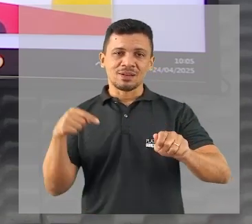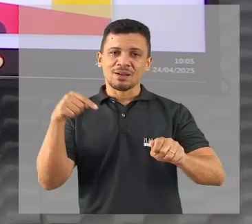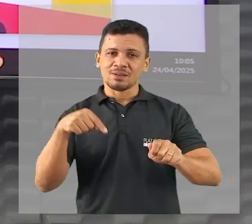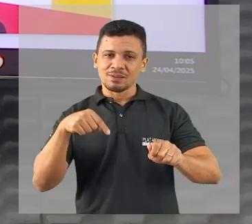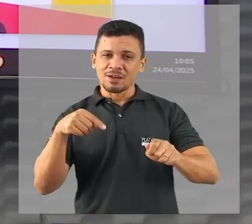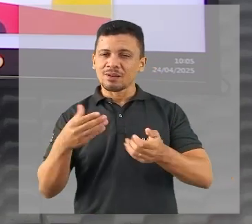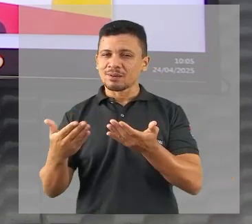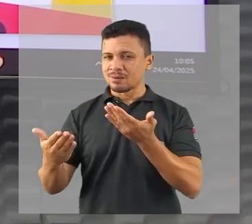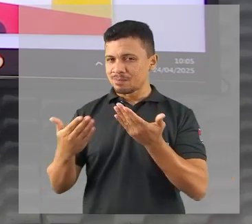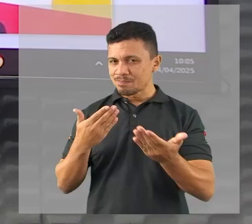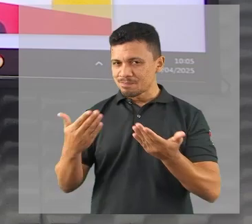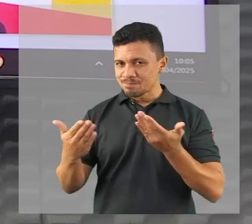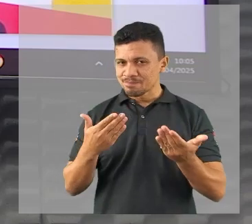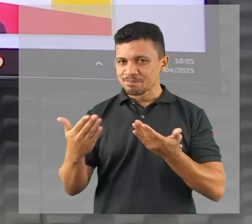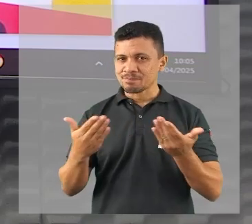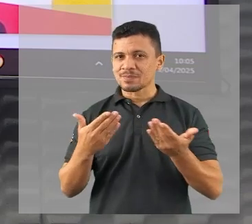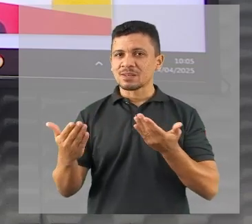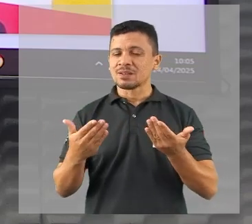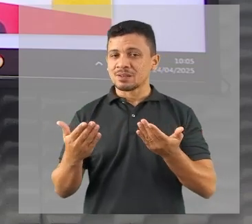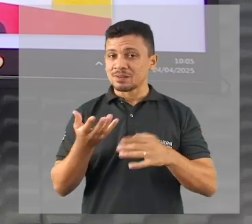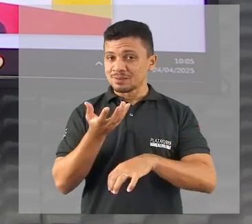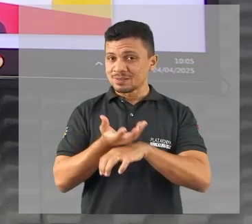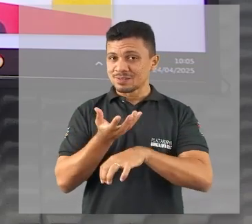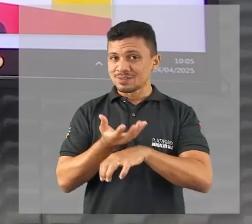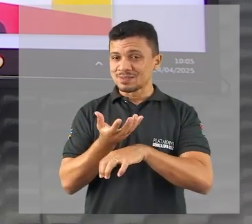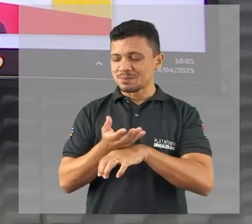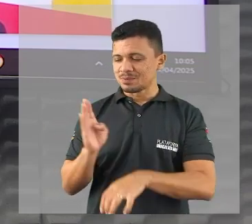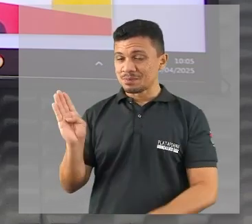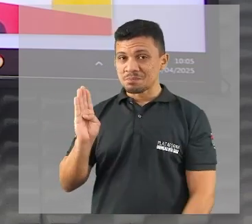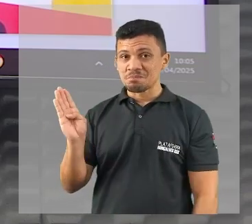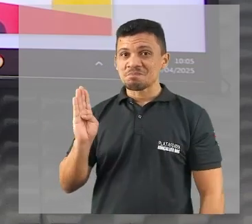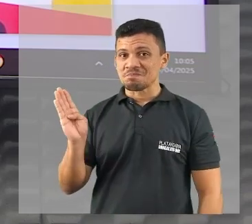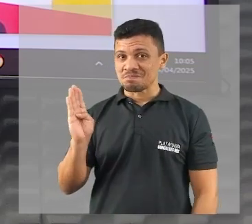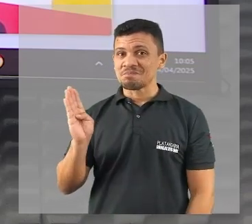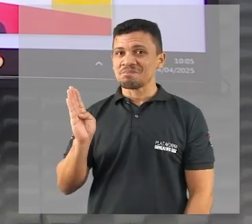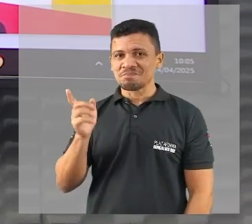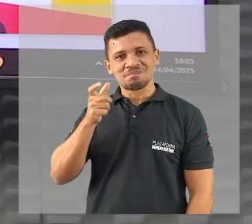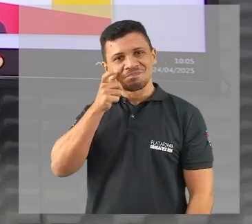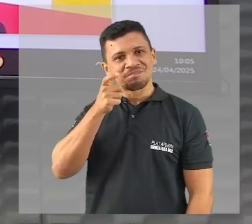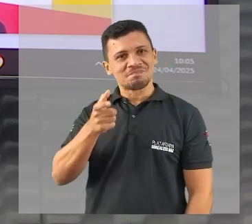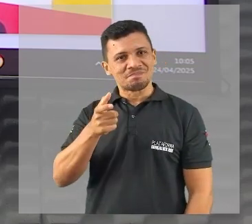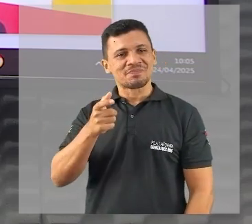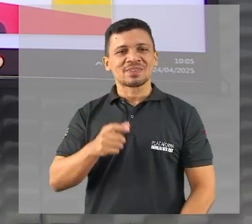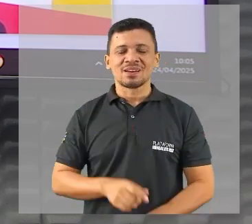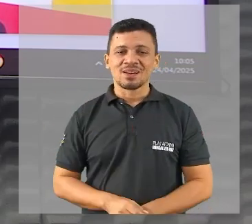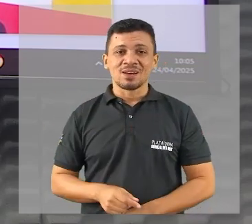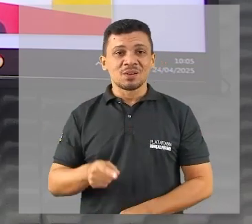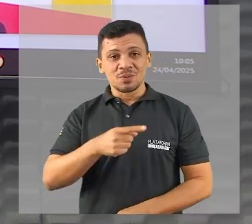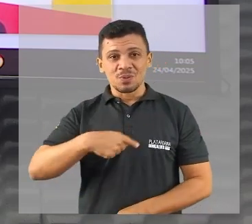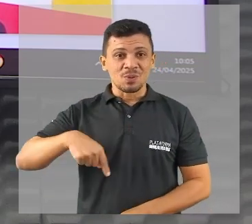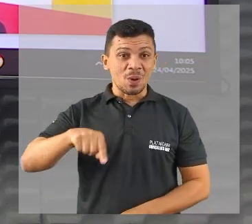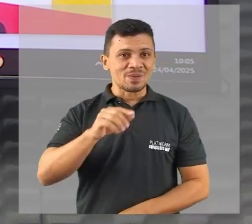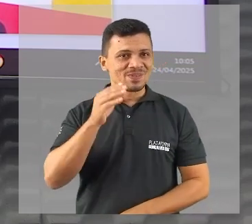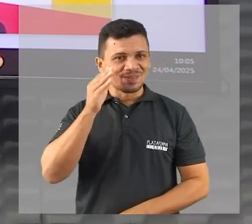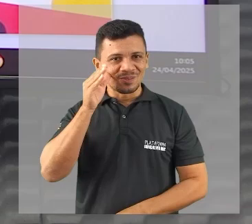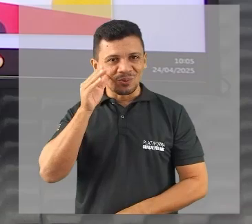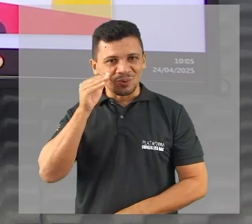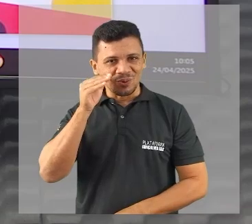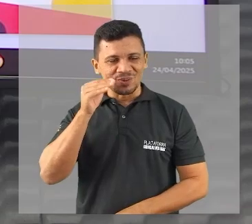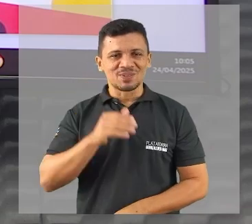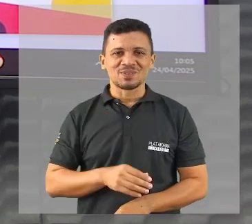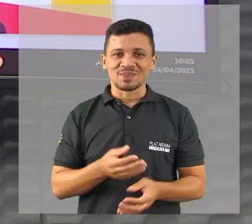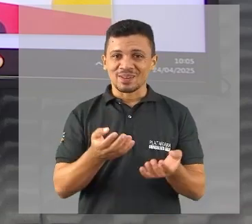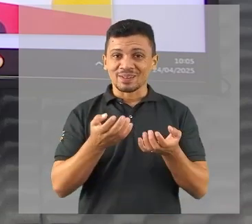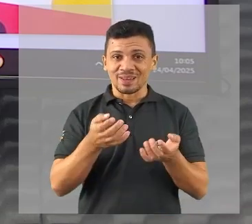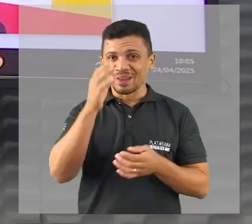conversar um pouquinho sobre esse componente tão interessante, que nos leva a ser curioso, com